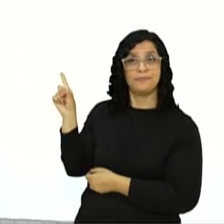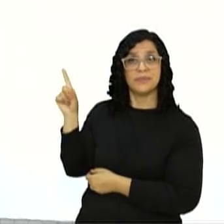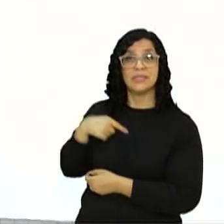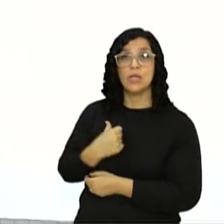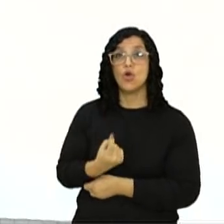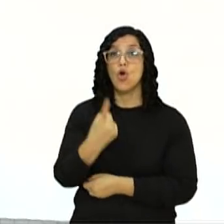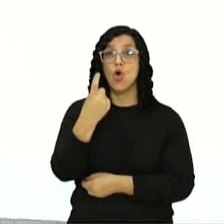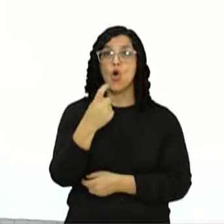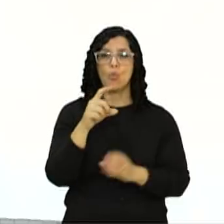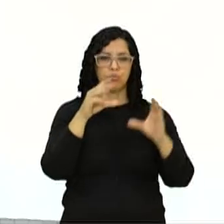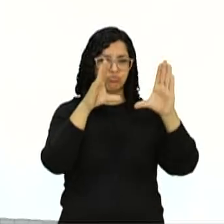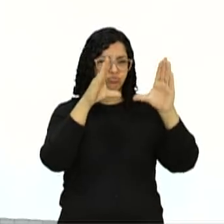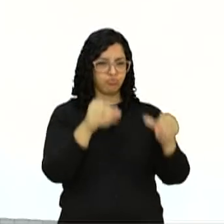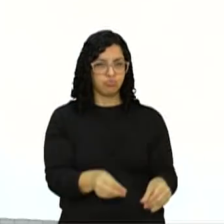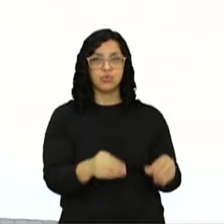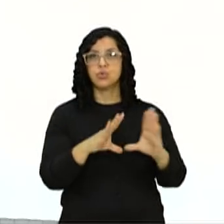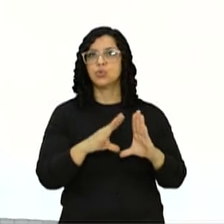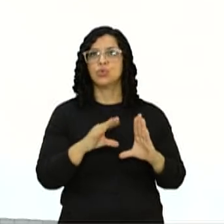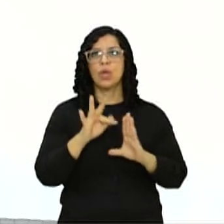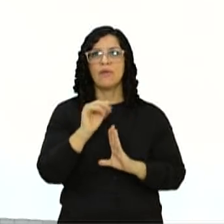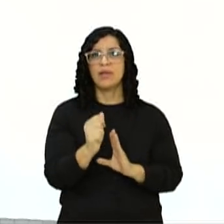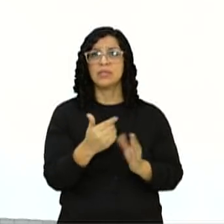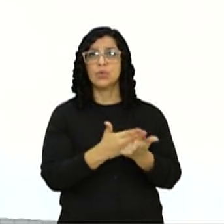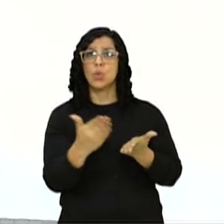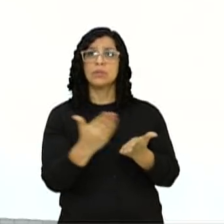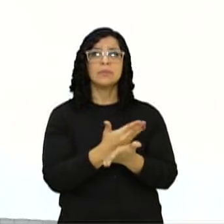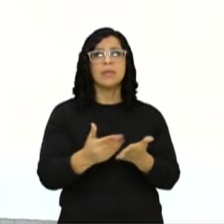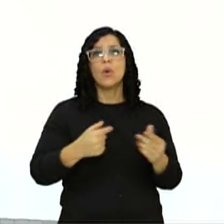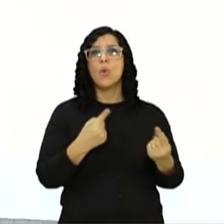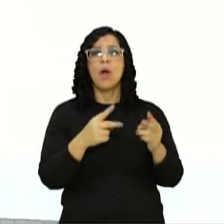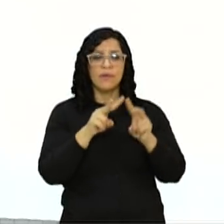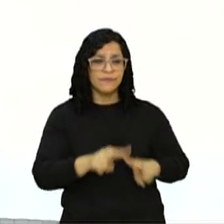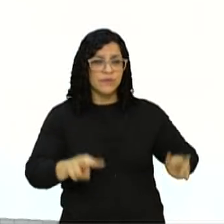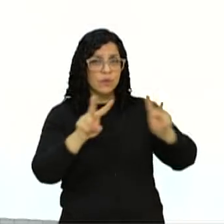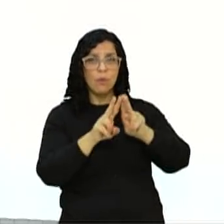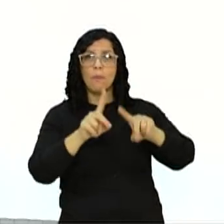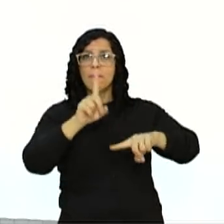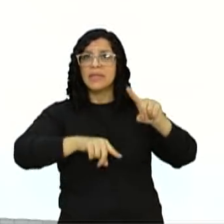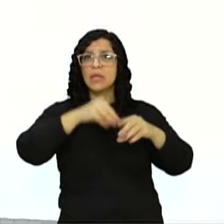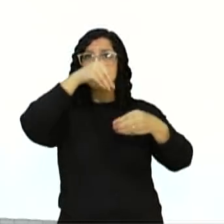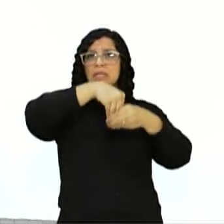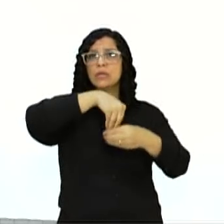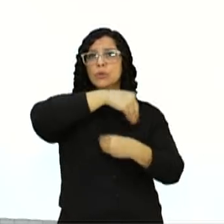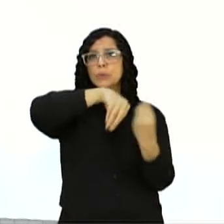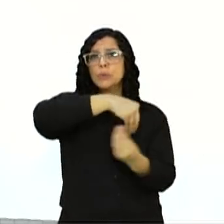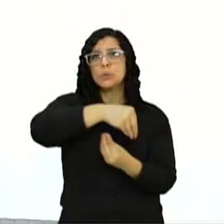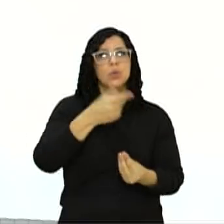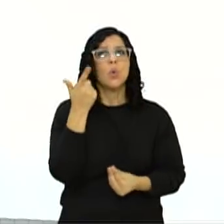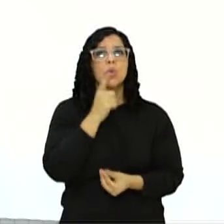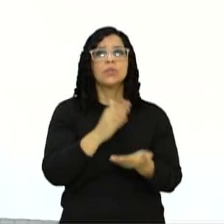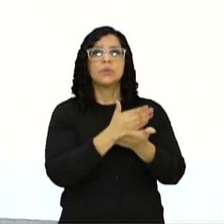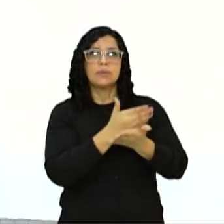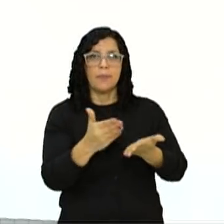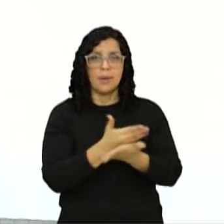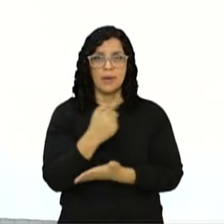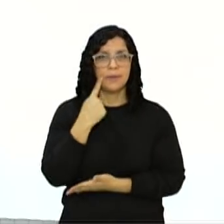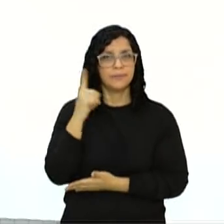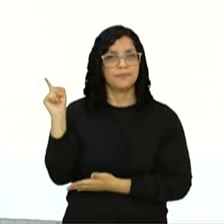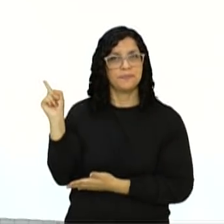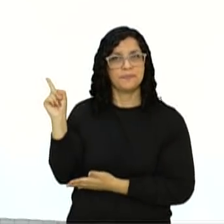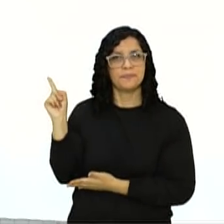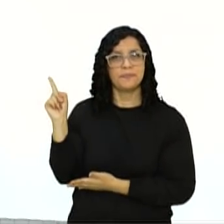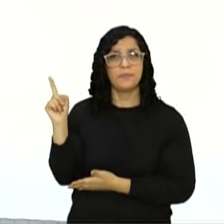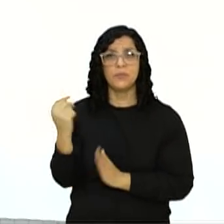uma fase. Por isso, não conseguimos diferenciar visualmente os materiais que as compõem. Olha esse exemplo que